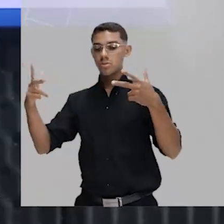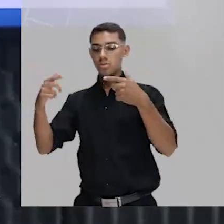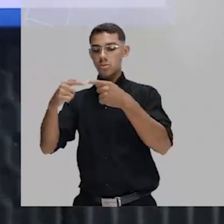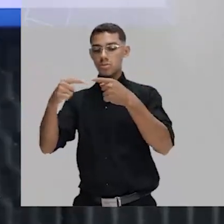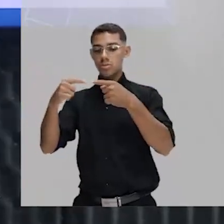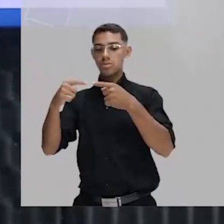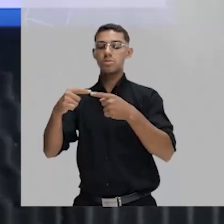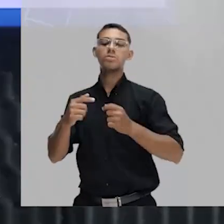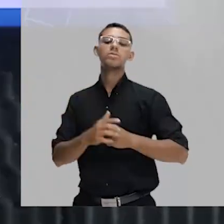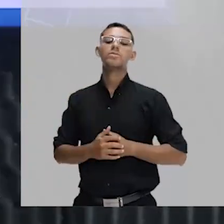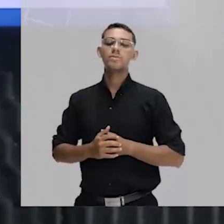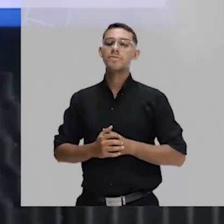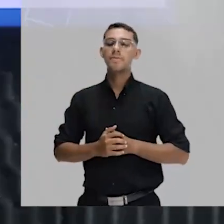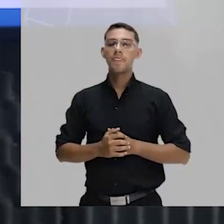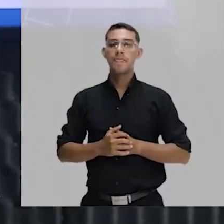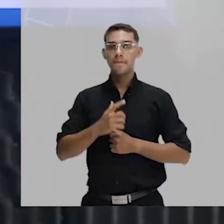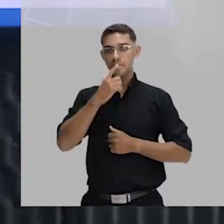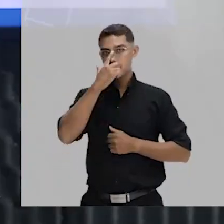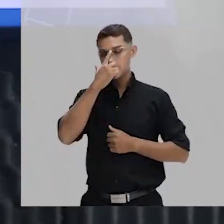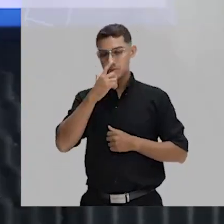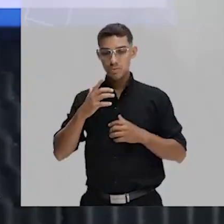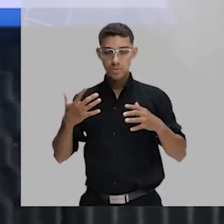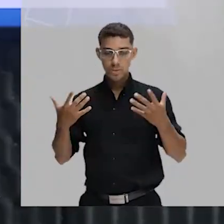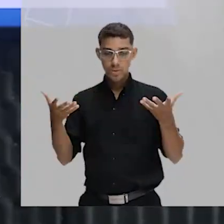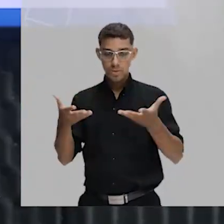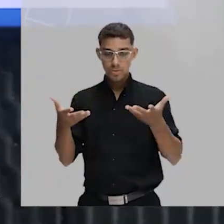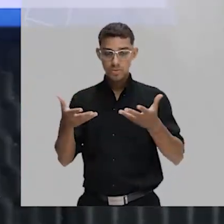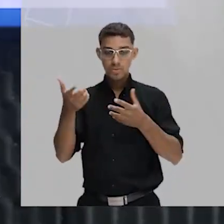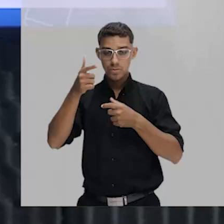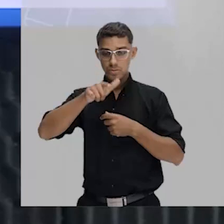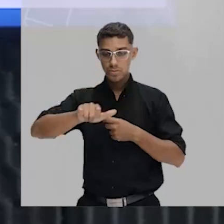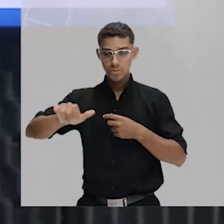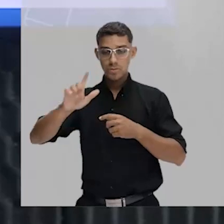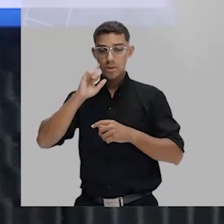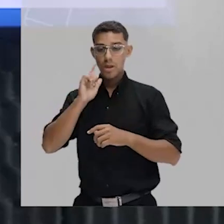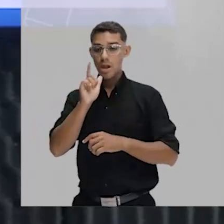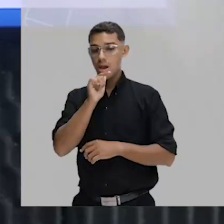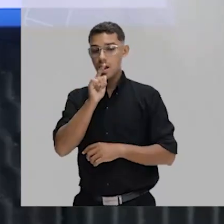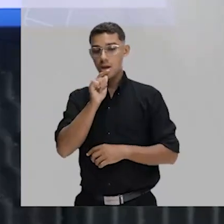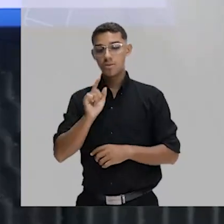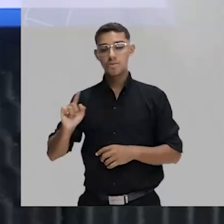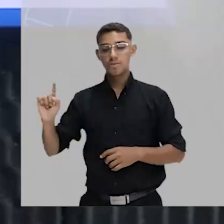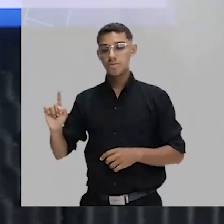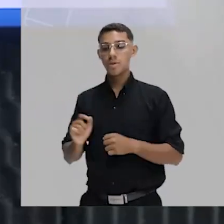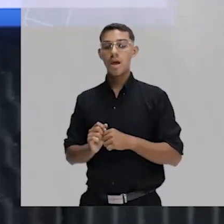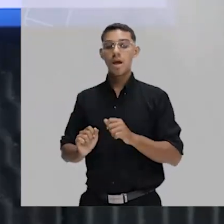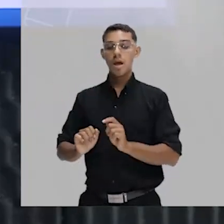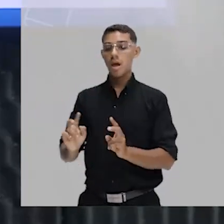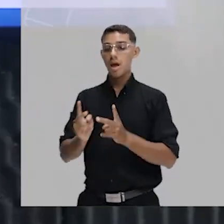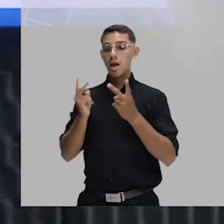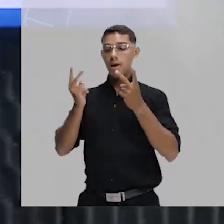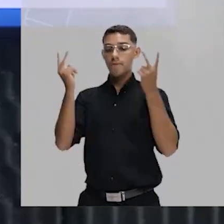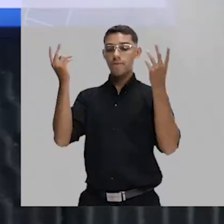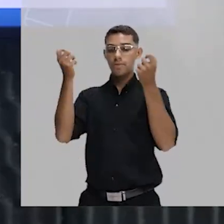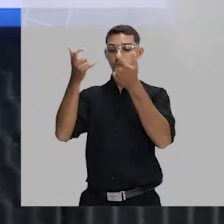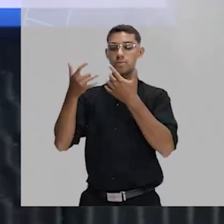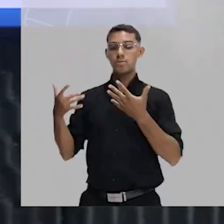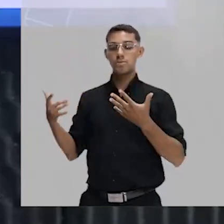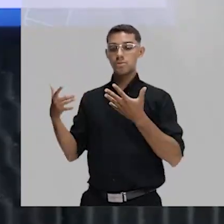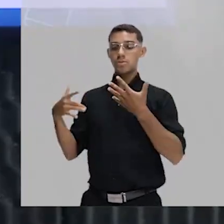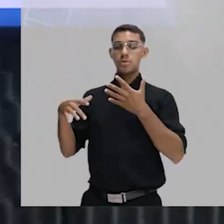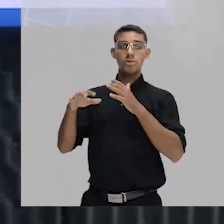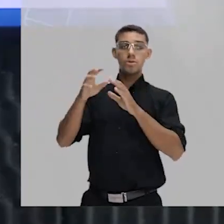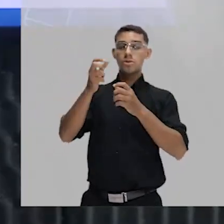fica no plural. Aí aqui, mais uma vez, a água, a evaporação, as